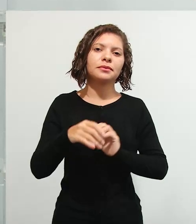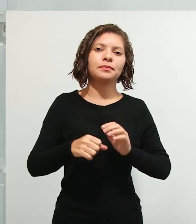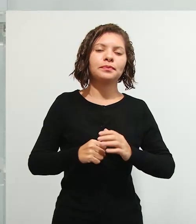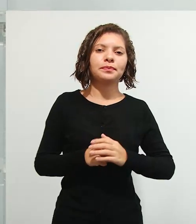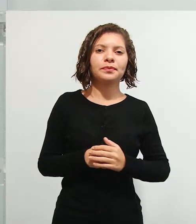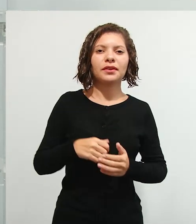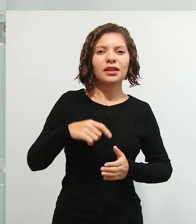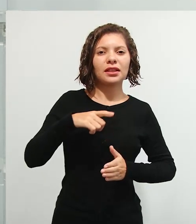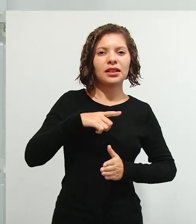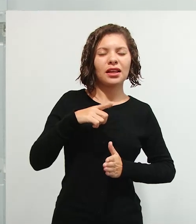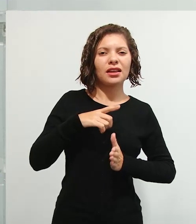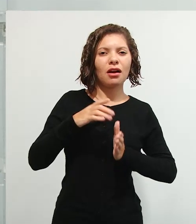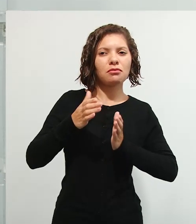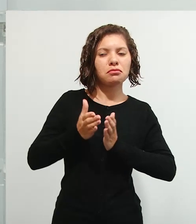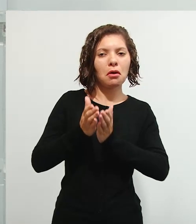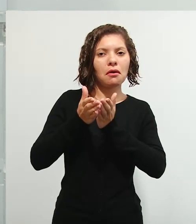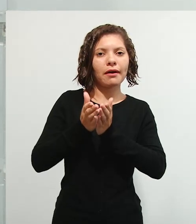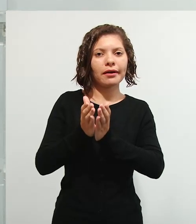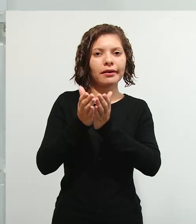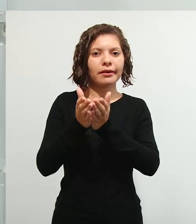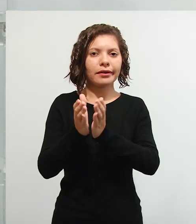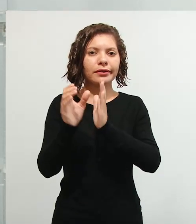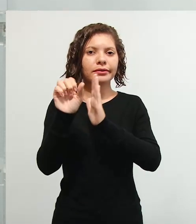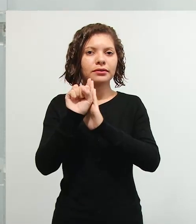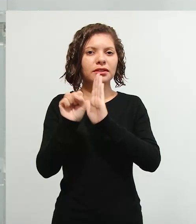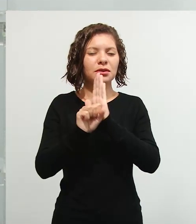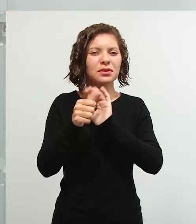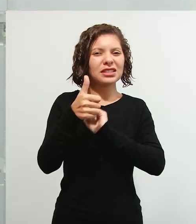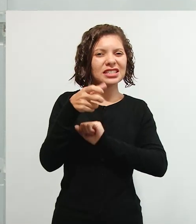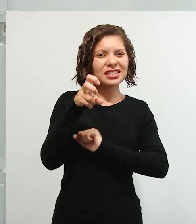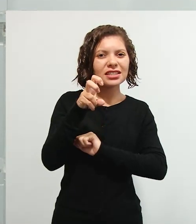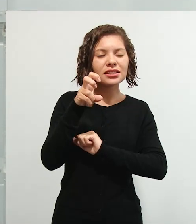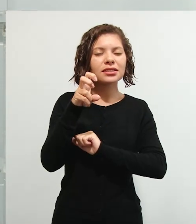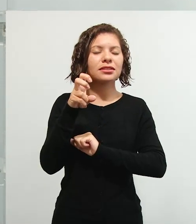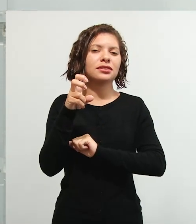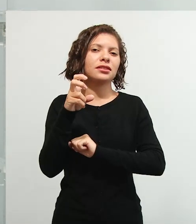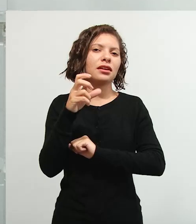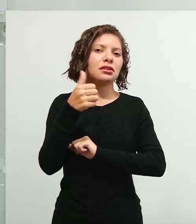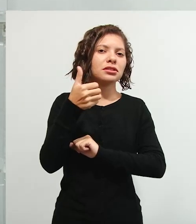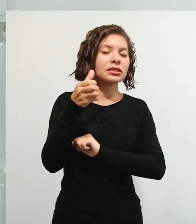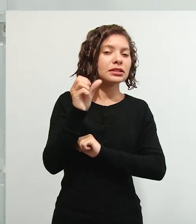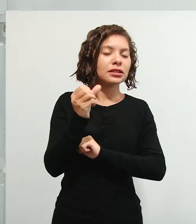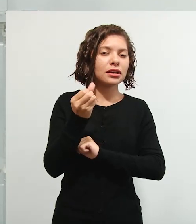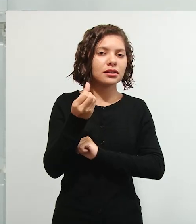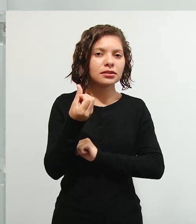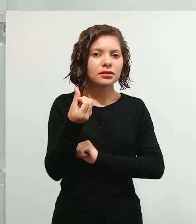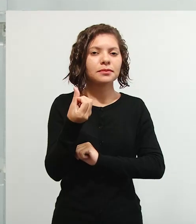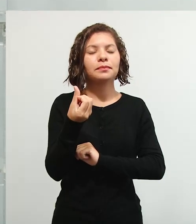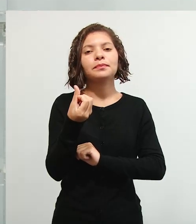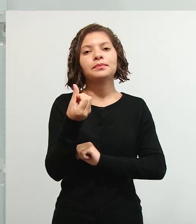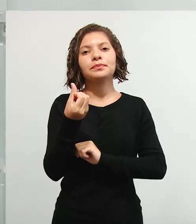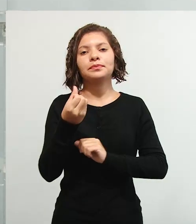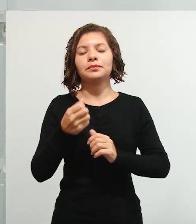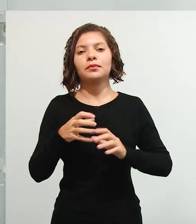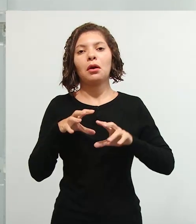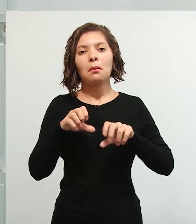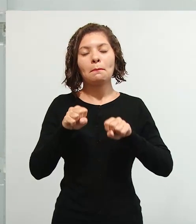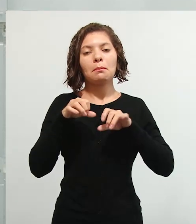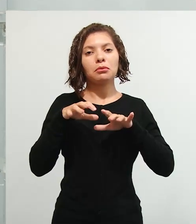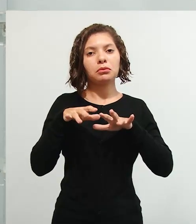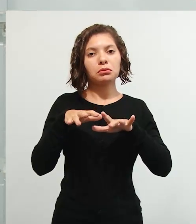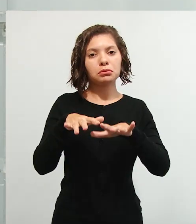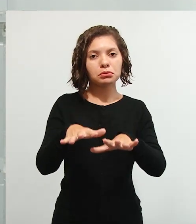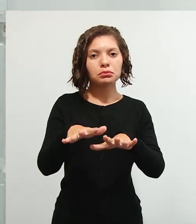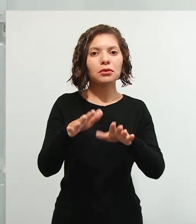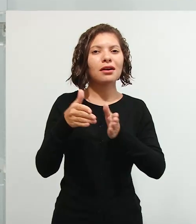Ali quando tem as grandes navegações, final do século XV para o século XVI. As grandes navegações, o processo de